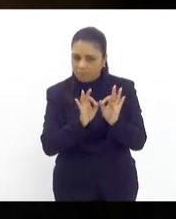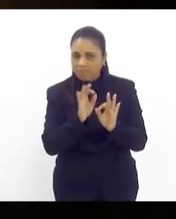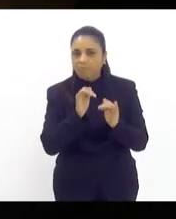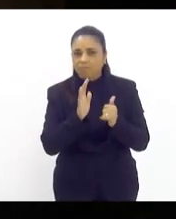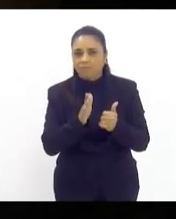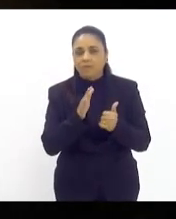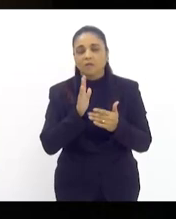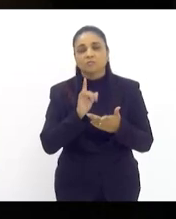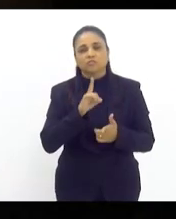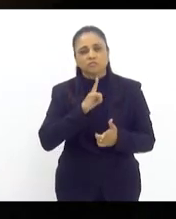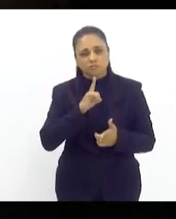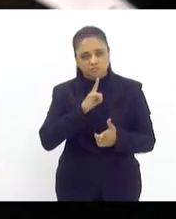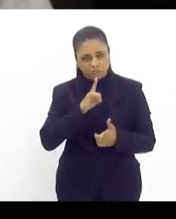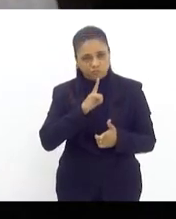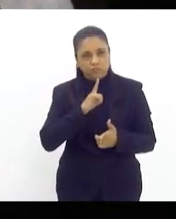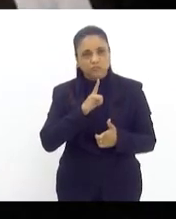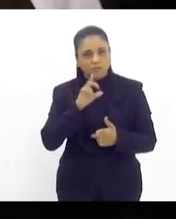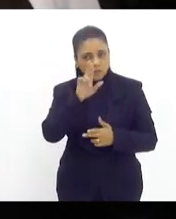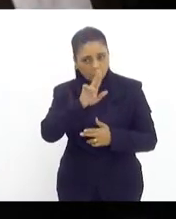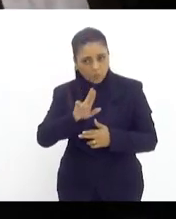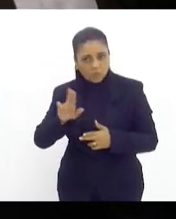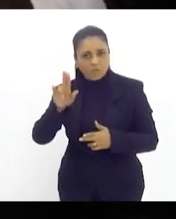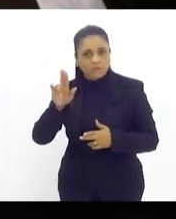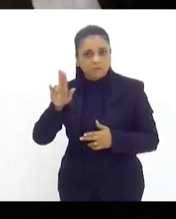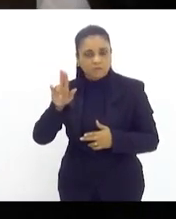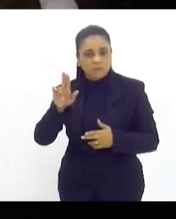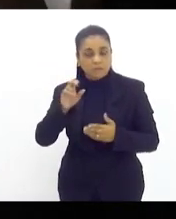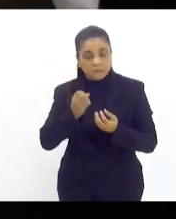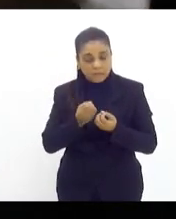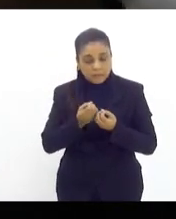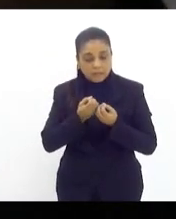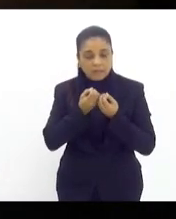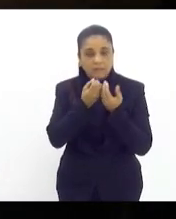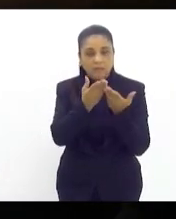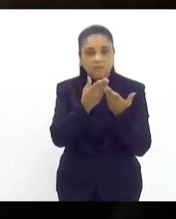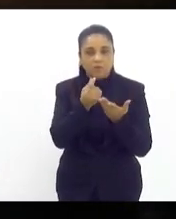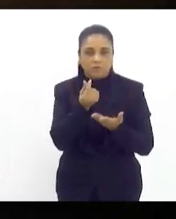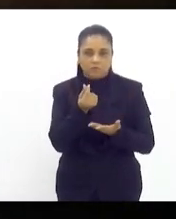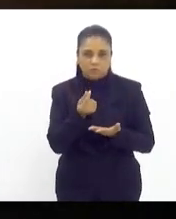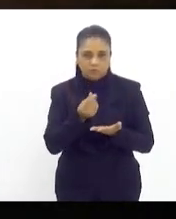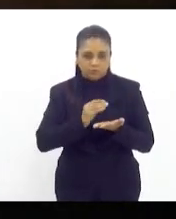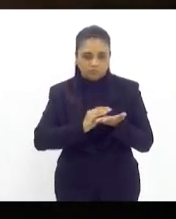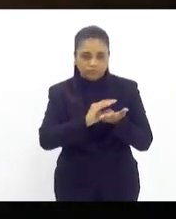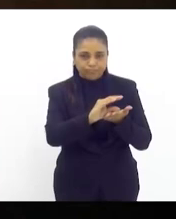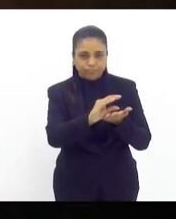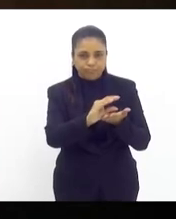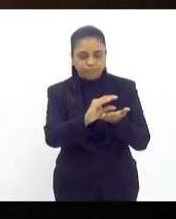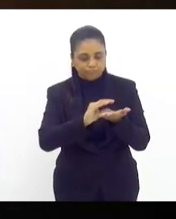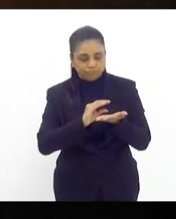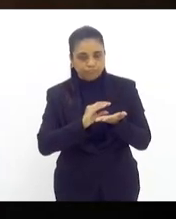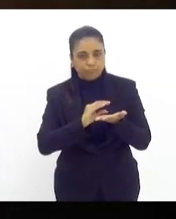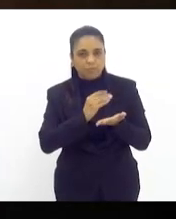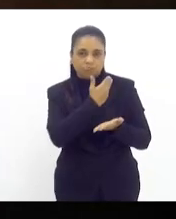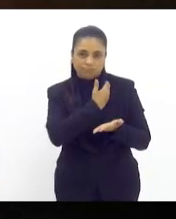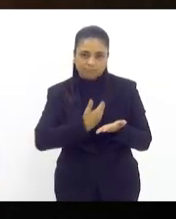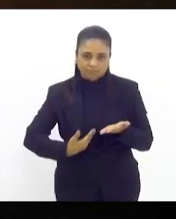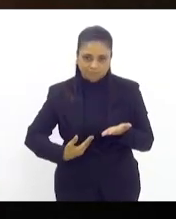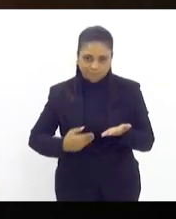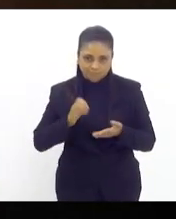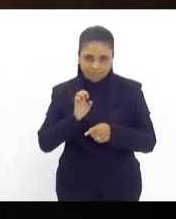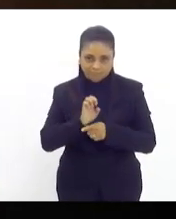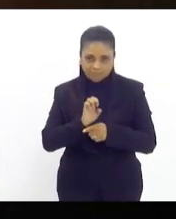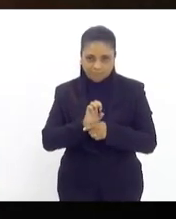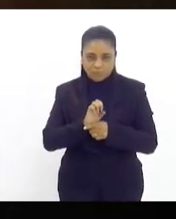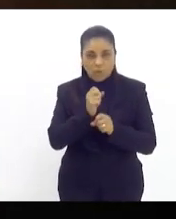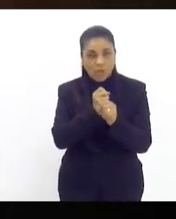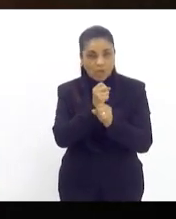houve por parte das Universidades de evolução ao erário público do estado nos anos